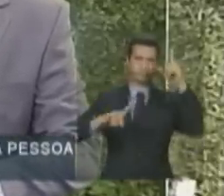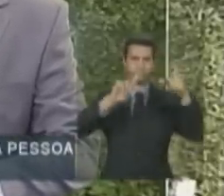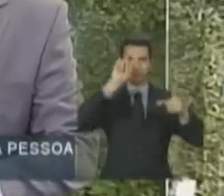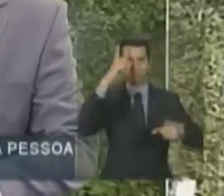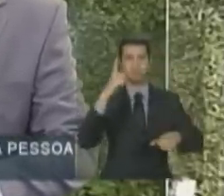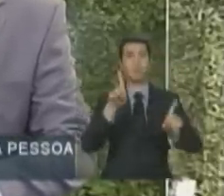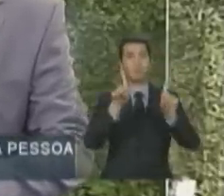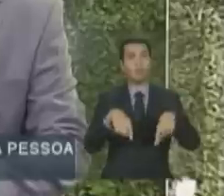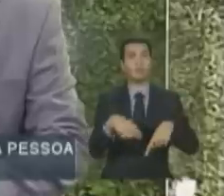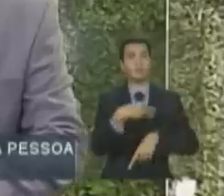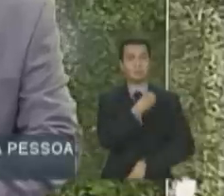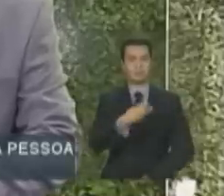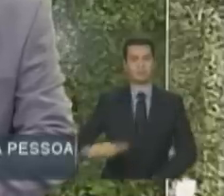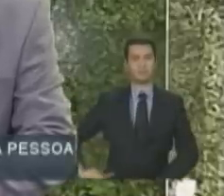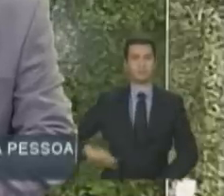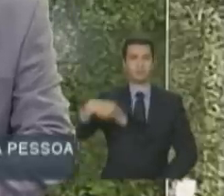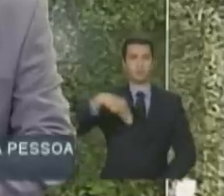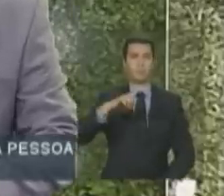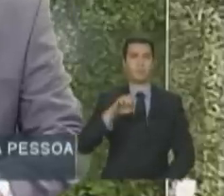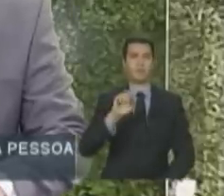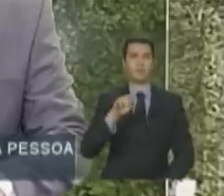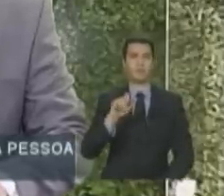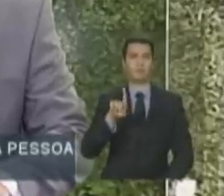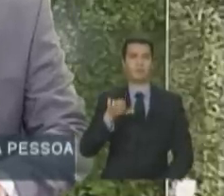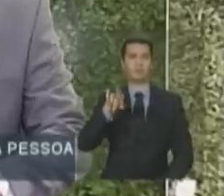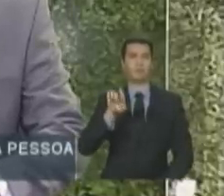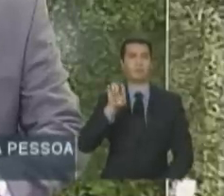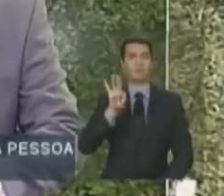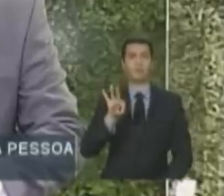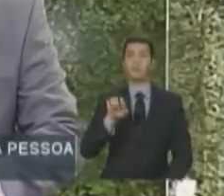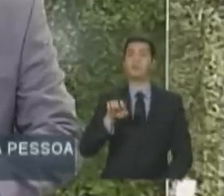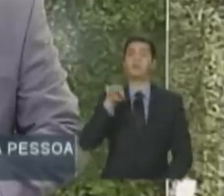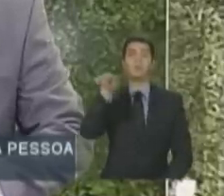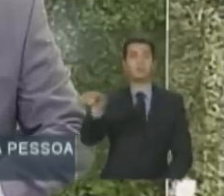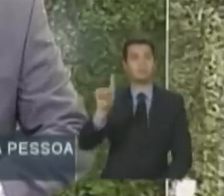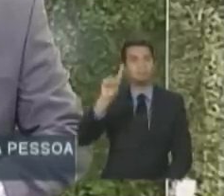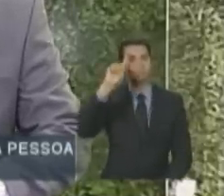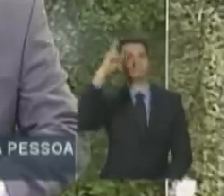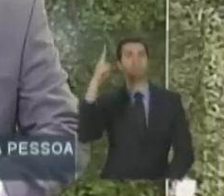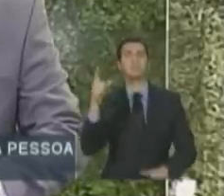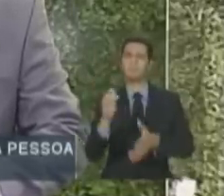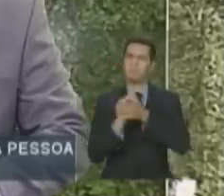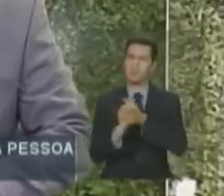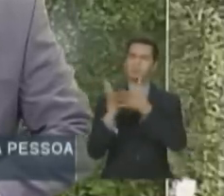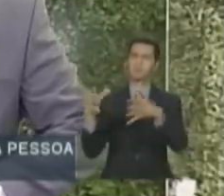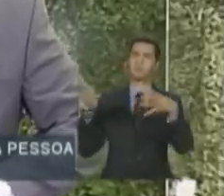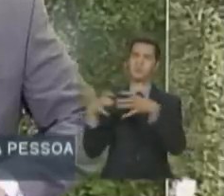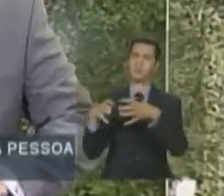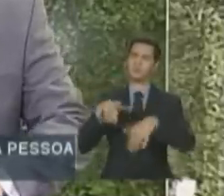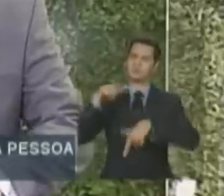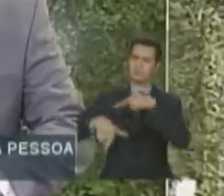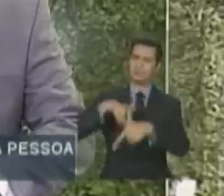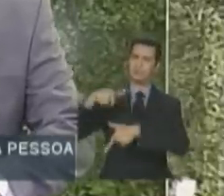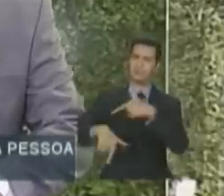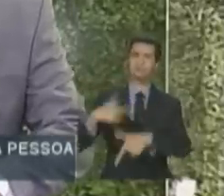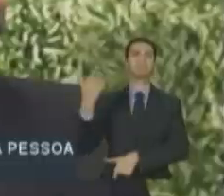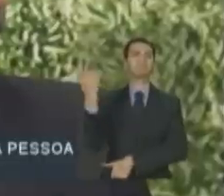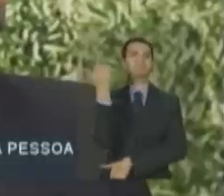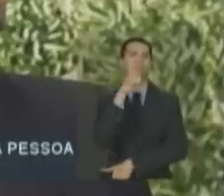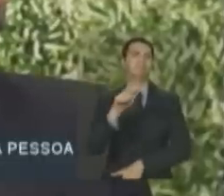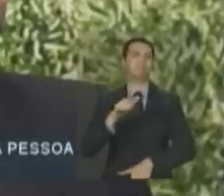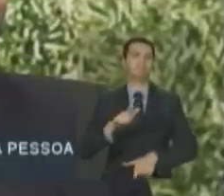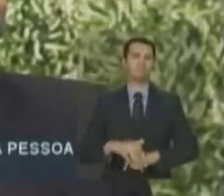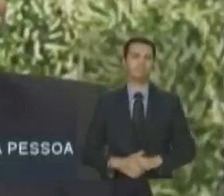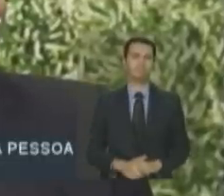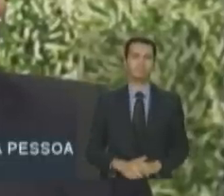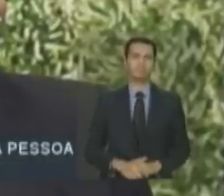ministro Mercadante, parabéns à sua equipe, que trabalhou incansavelmente para que pudesse ter essas ações. E aí